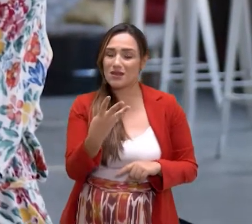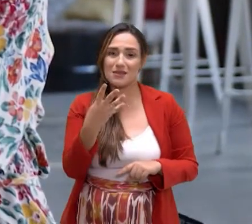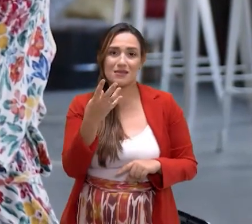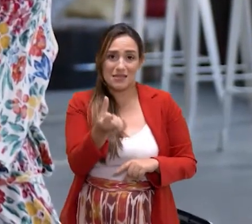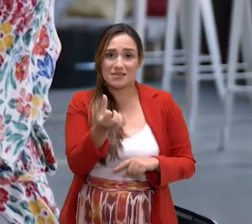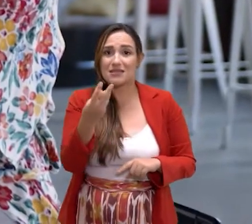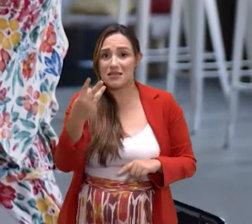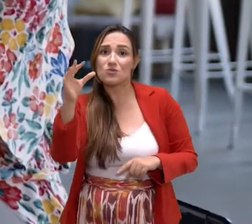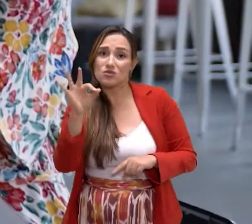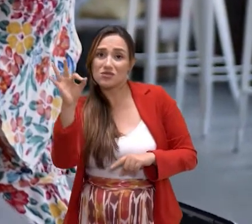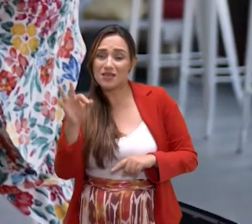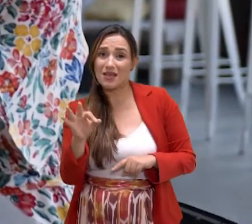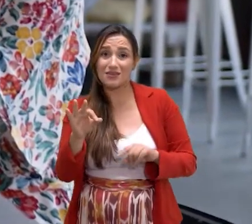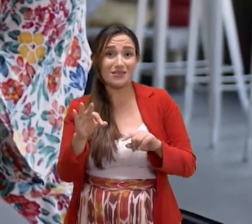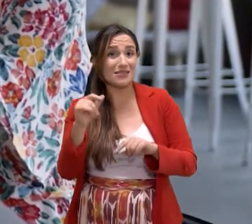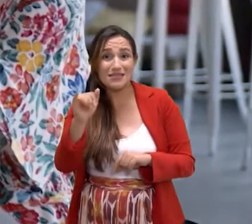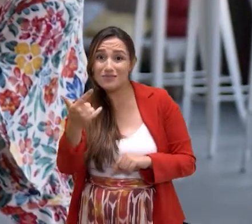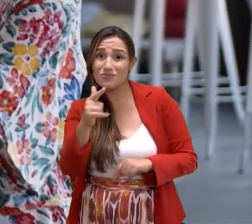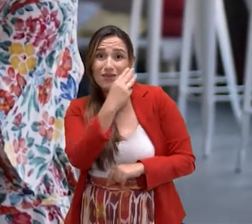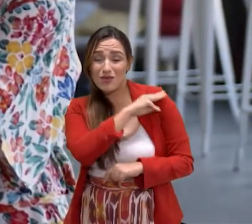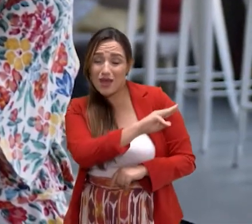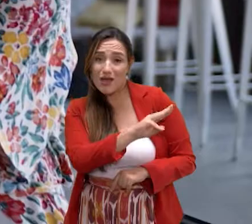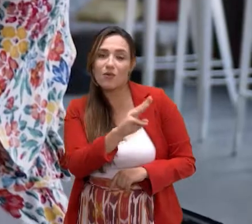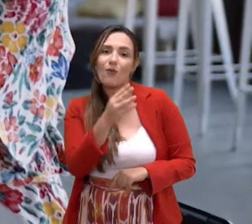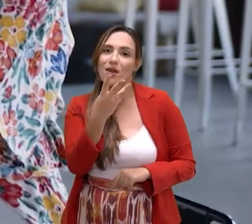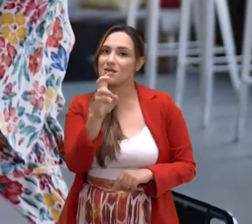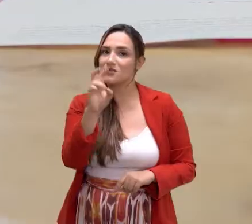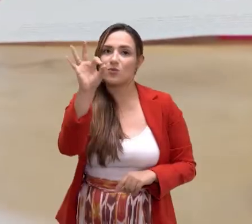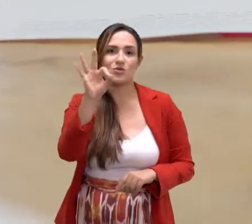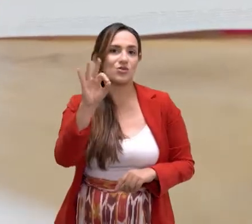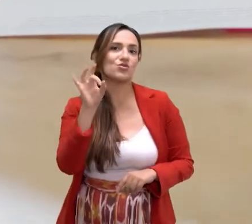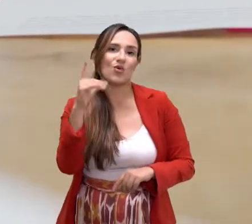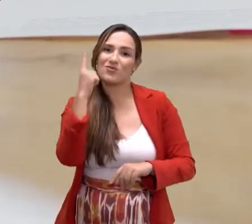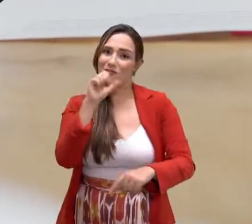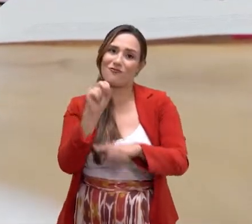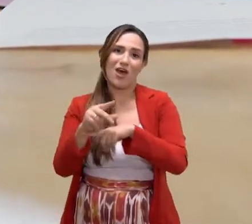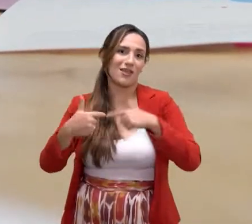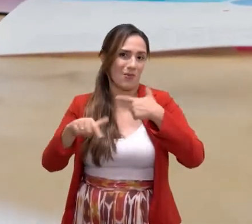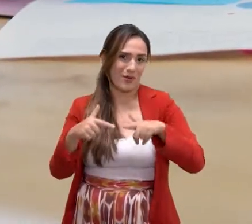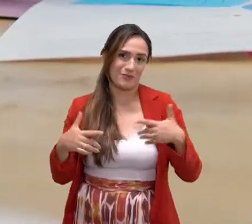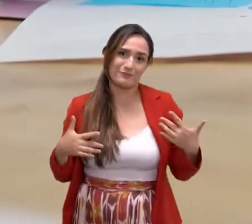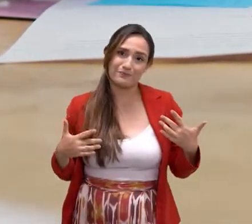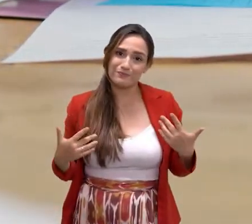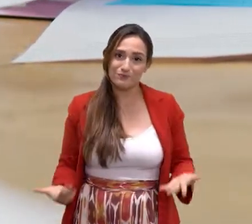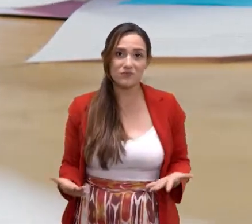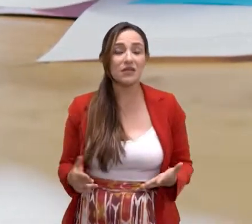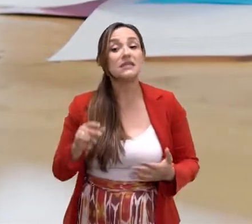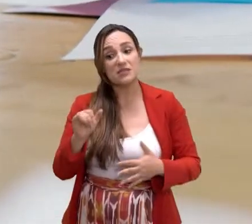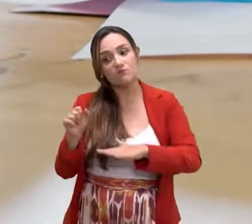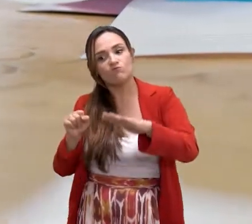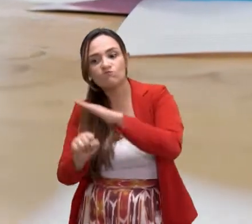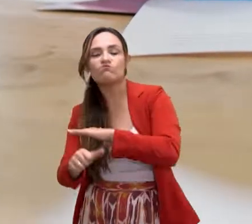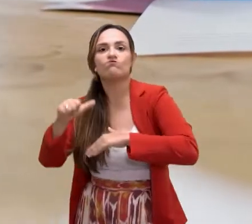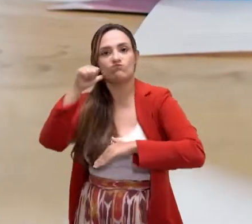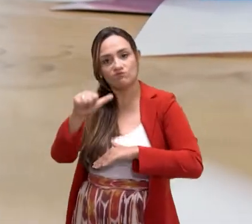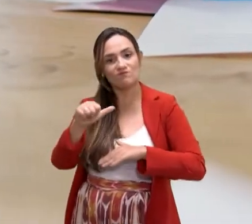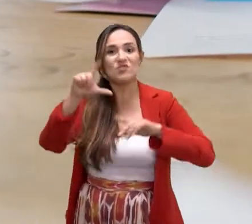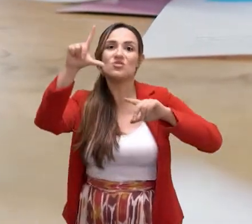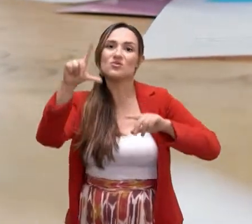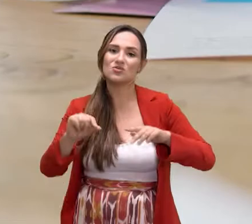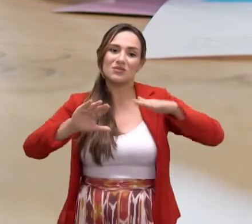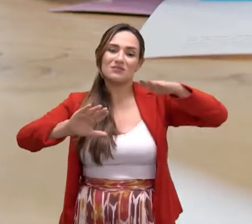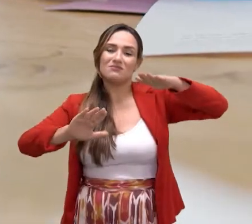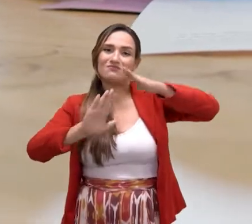45% entre mulheres sem essa capacitação. Contar com mulheres nas equipes contribui para a diminuição